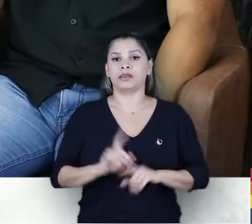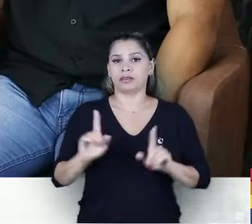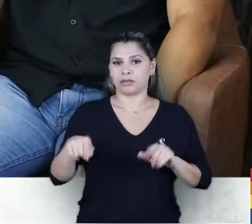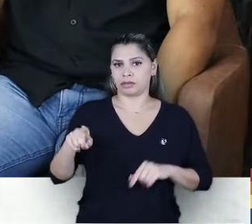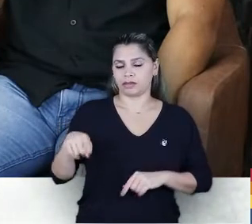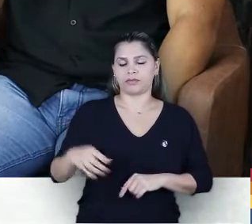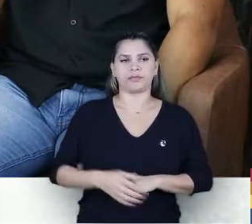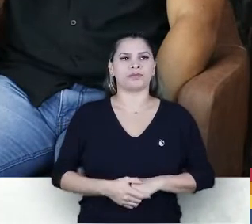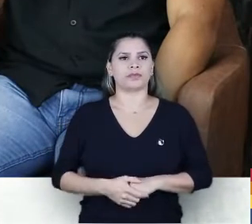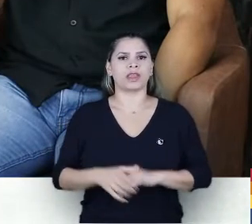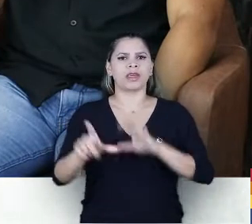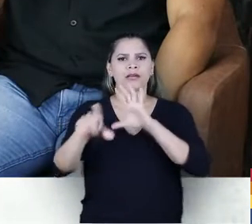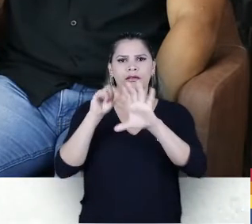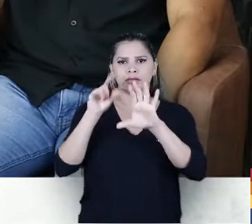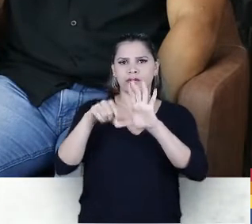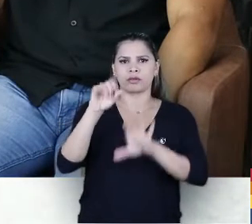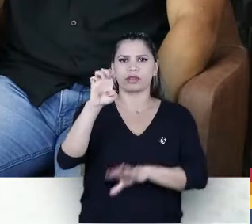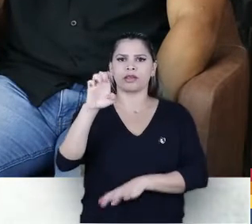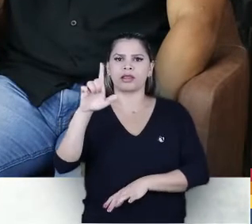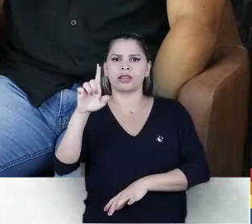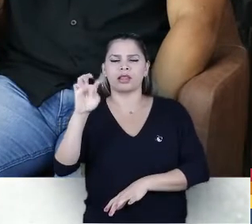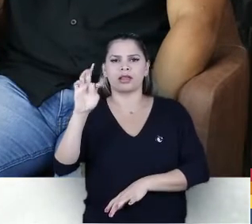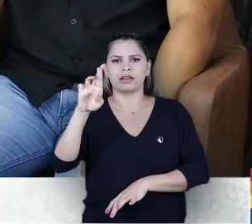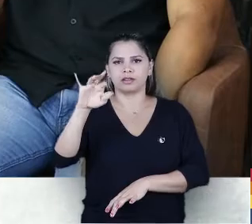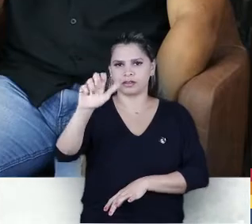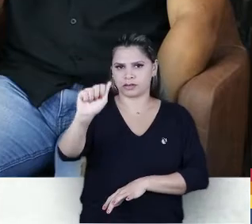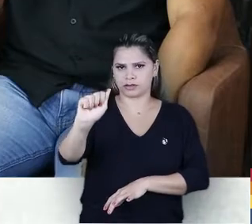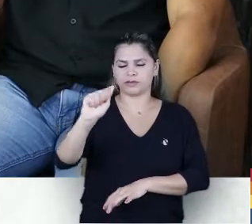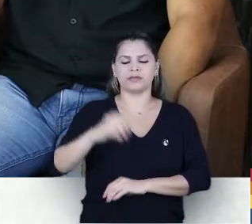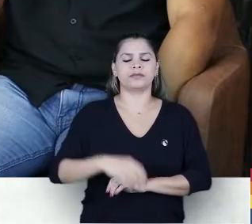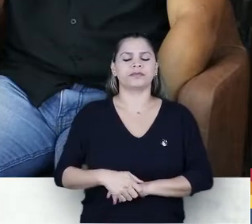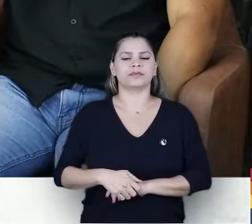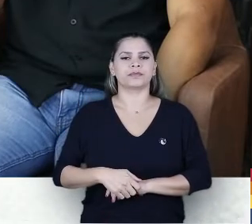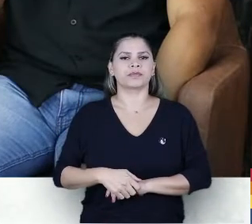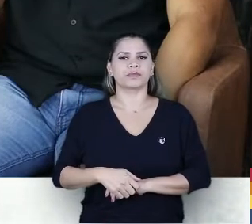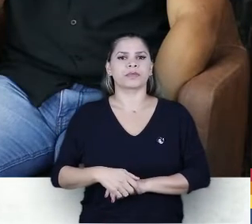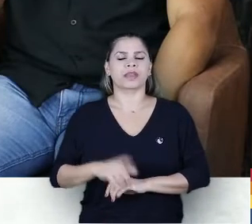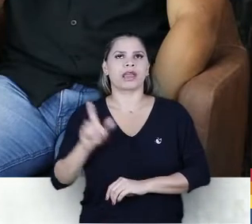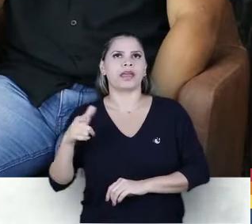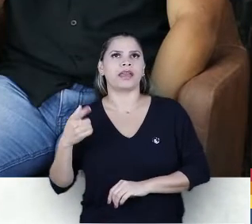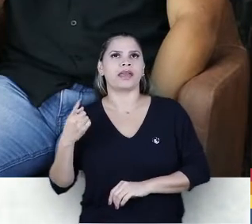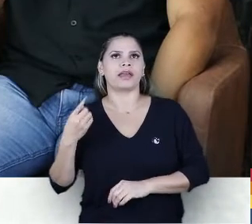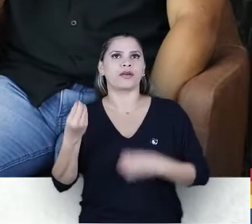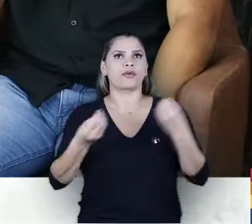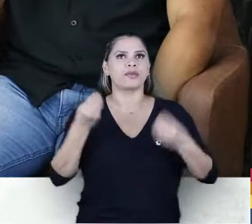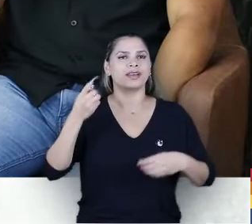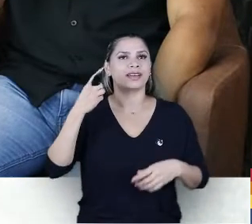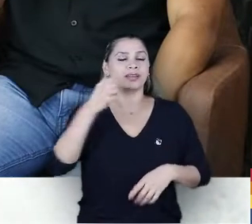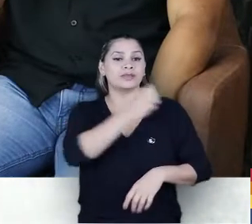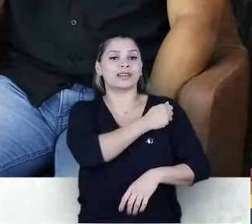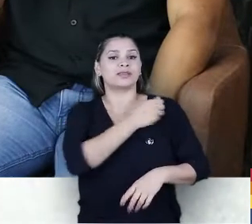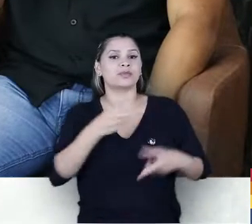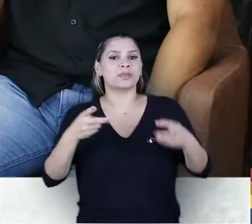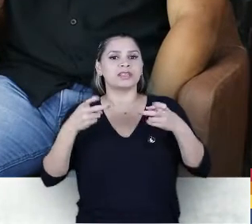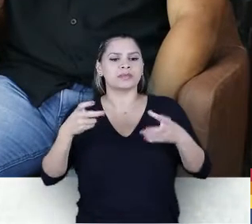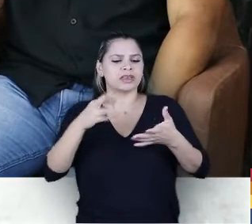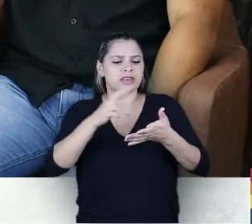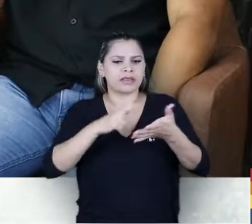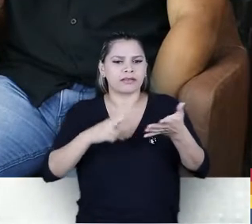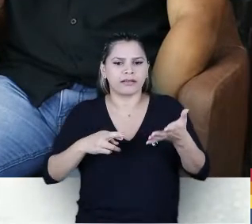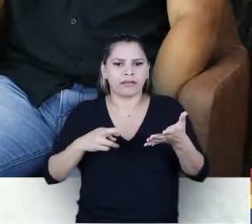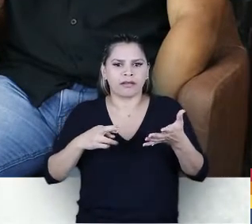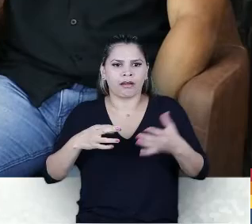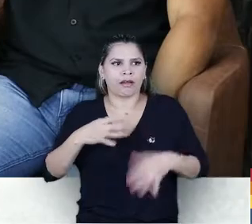alunos não têm essa simpatia pela produção de texto, né, pela redação. Então, essa escolha da eletiva também foi uma forma